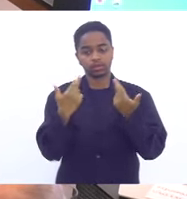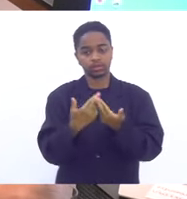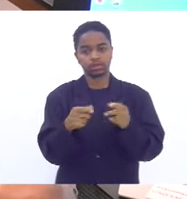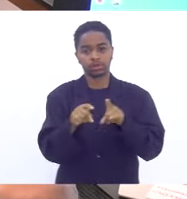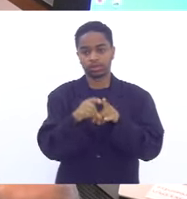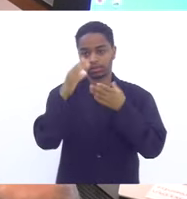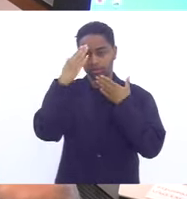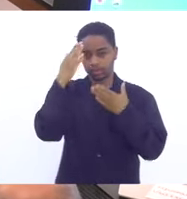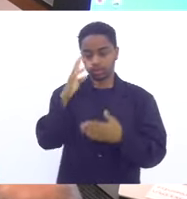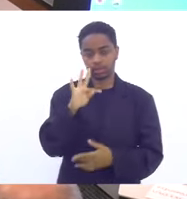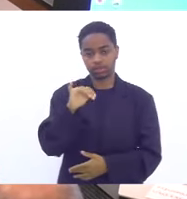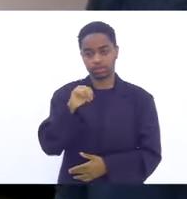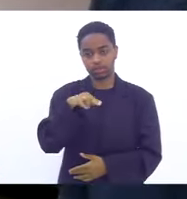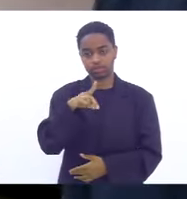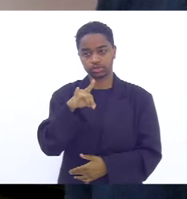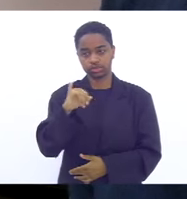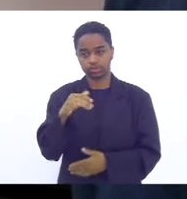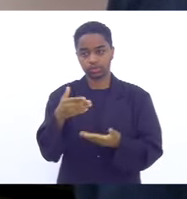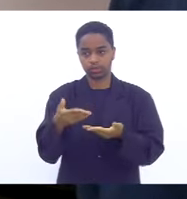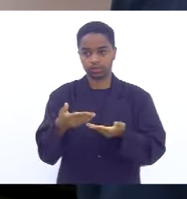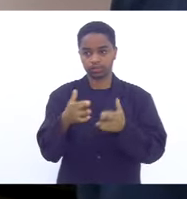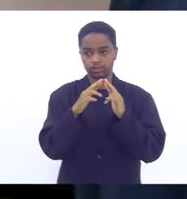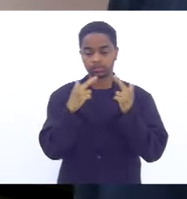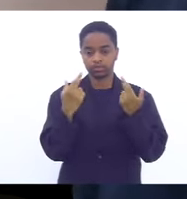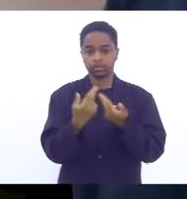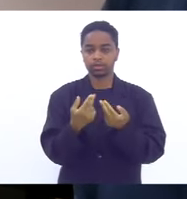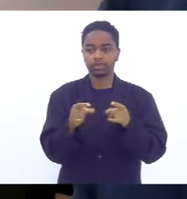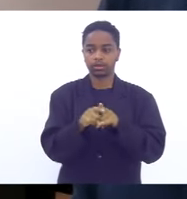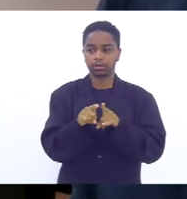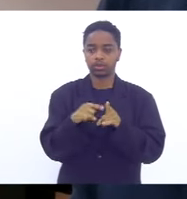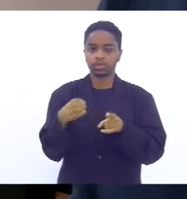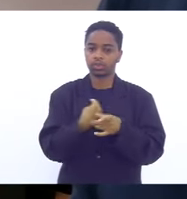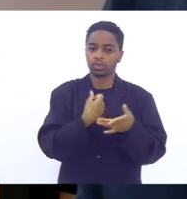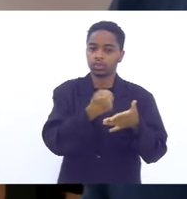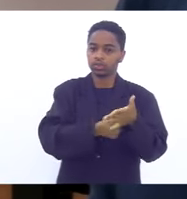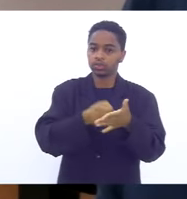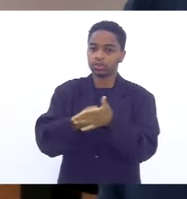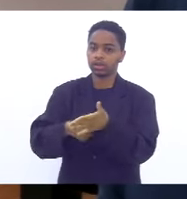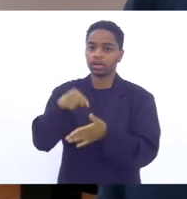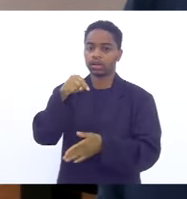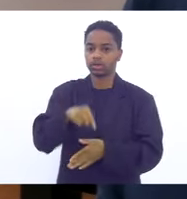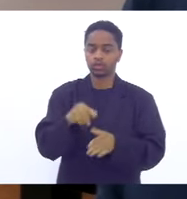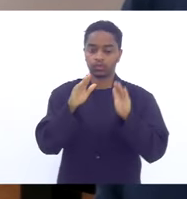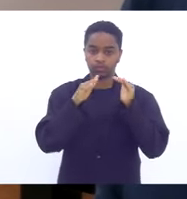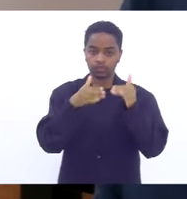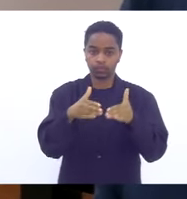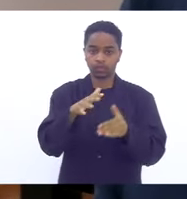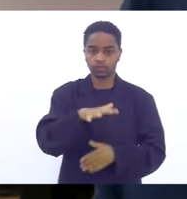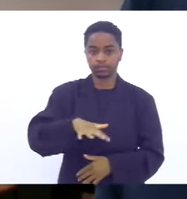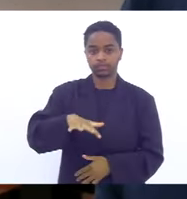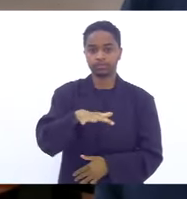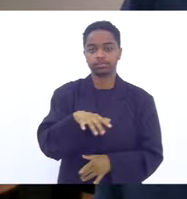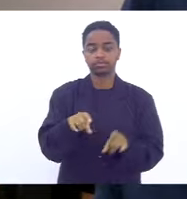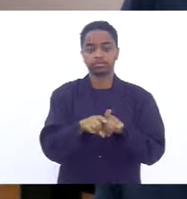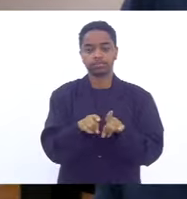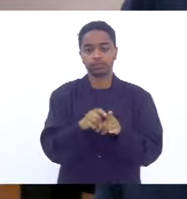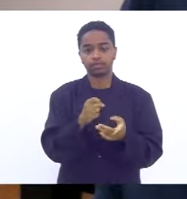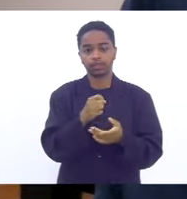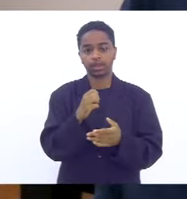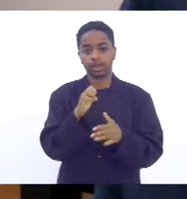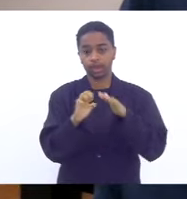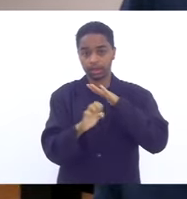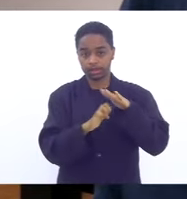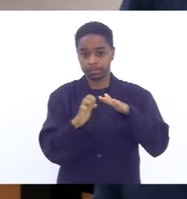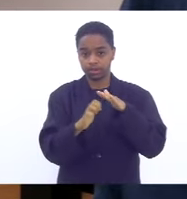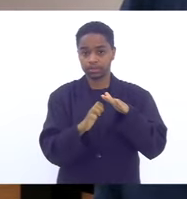essa audiência aí, dar a oportunidade de a gente estar aqui também lutando para a nossa região. A concessionária que representa a nossa região é